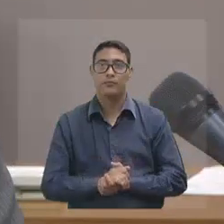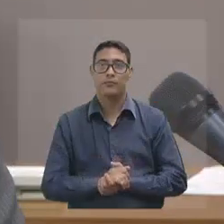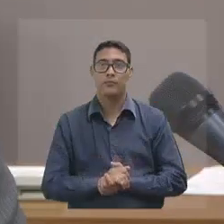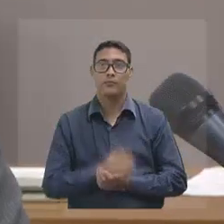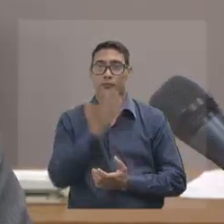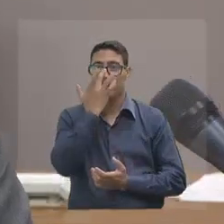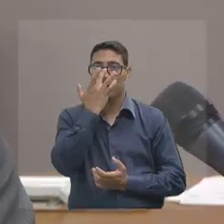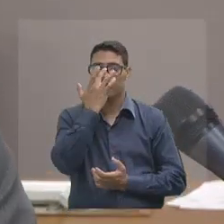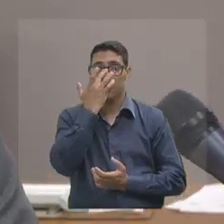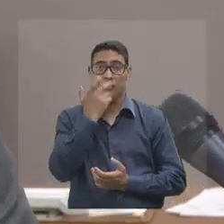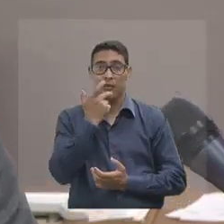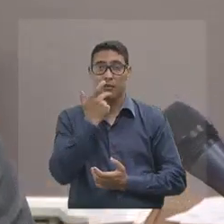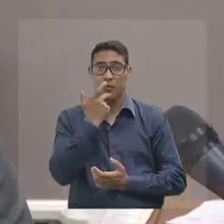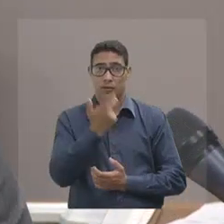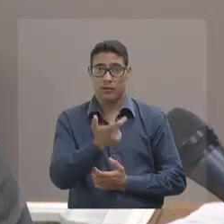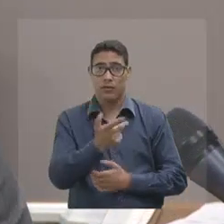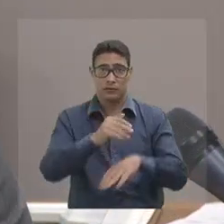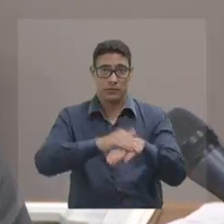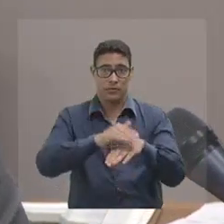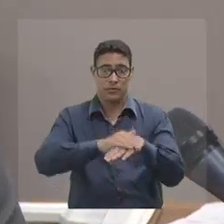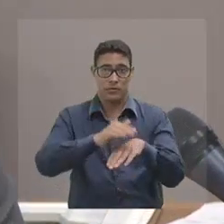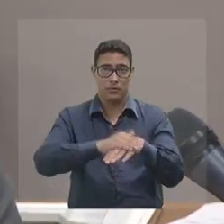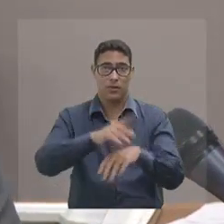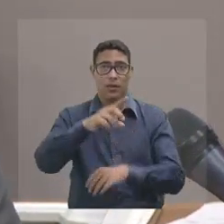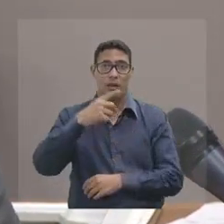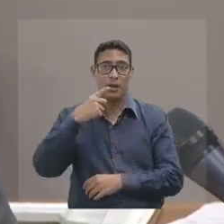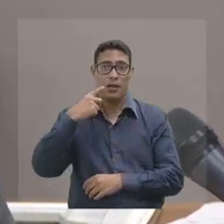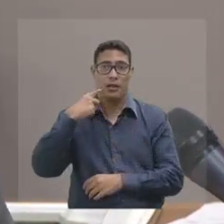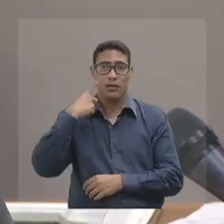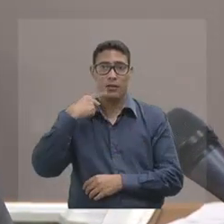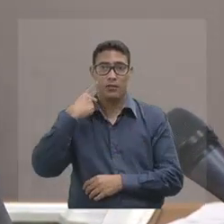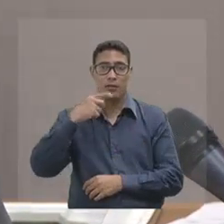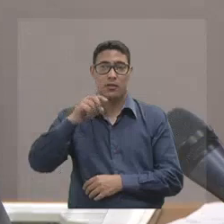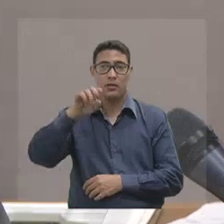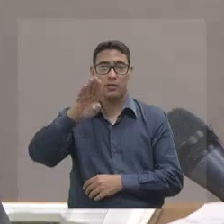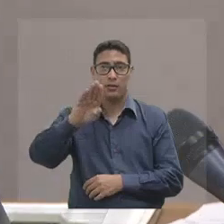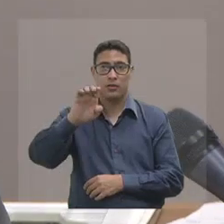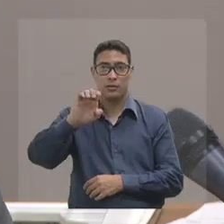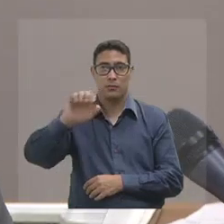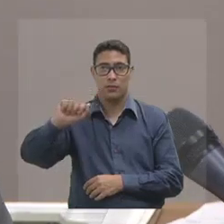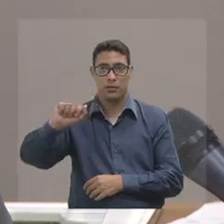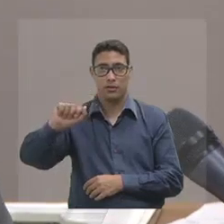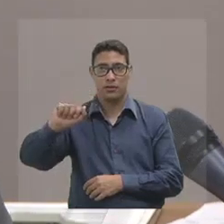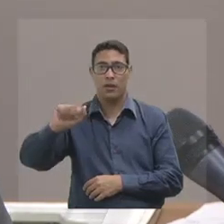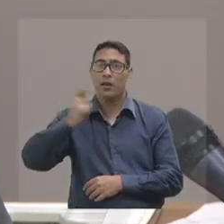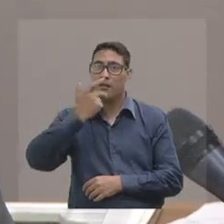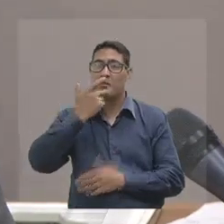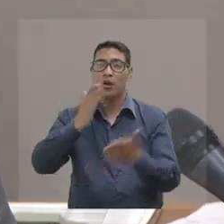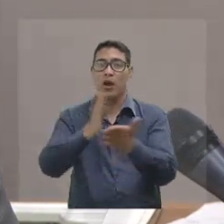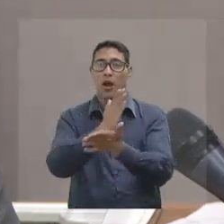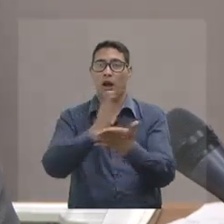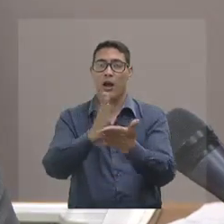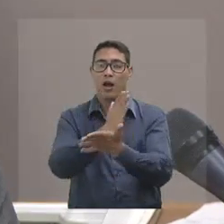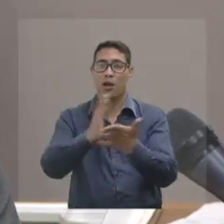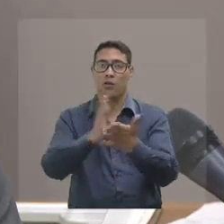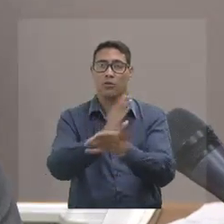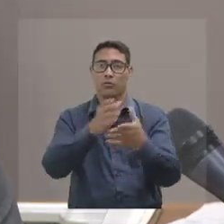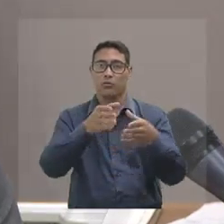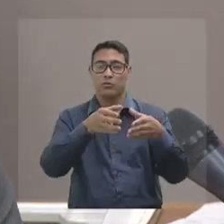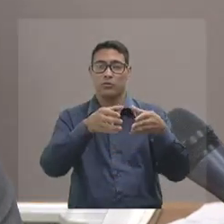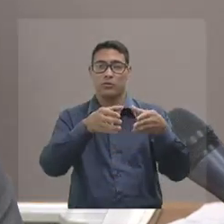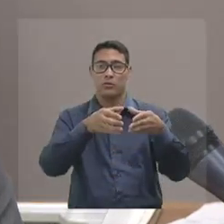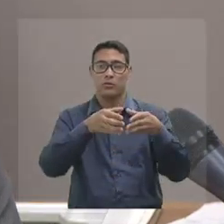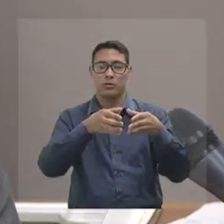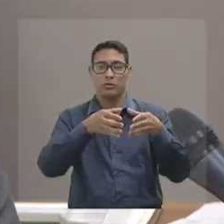sobre as palavras iniciais a deputada Bia que Ela mencionou aqui alguns órgãos e eu queria